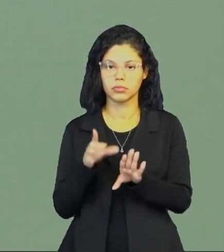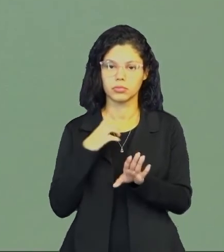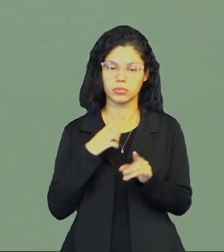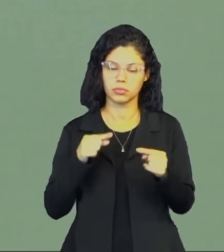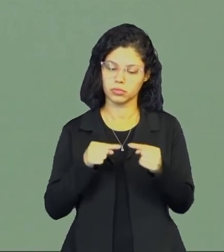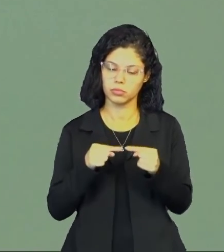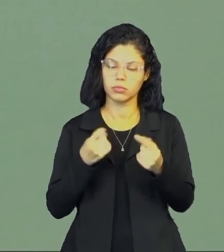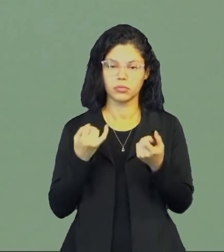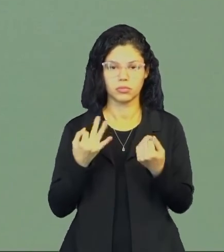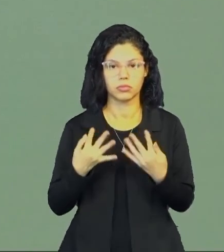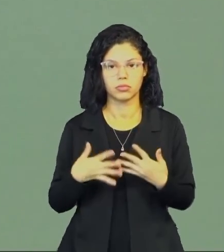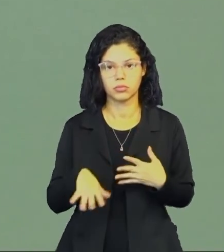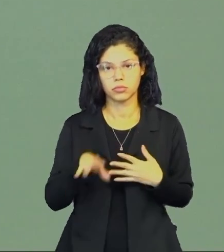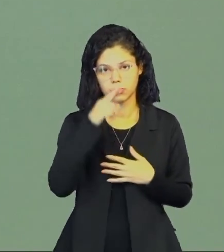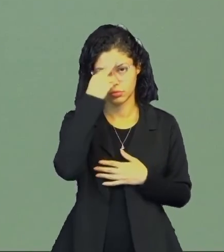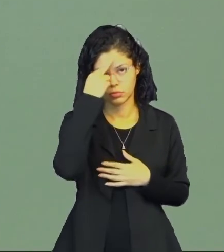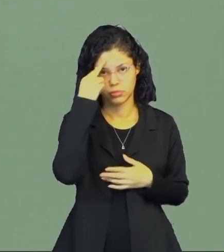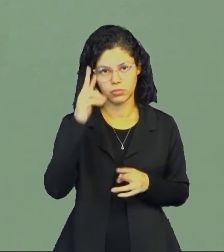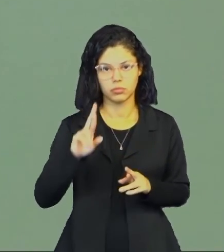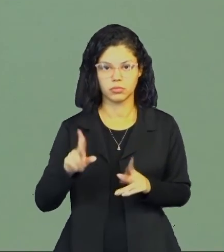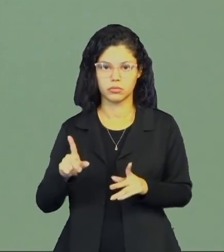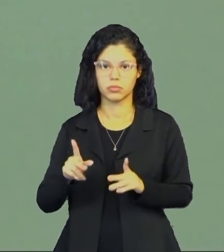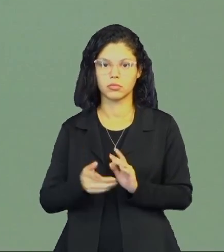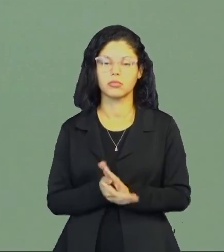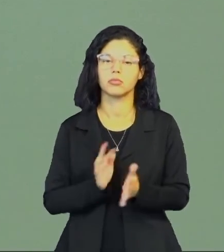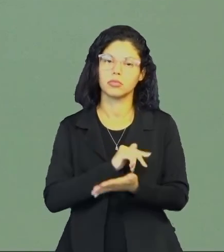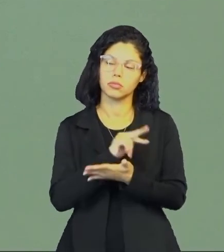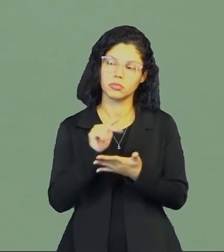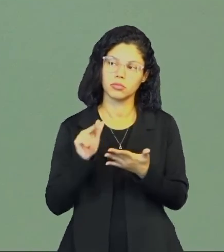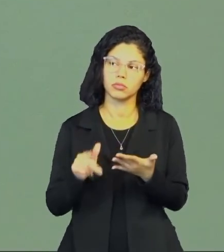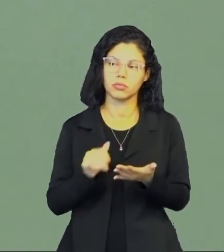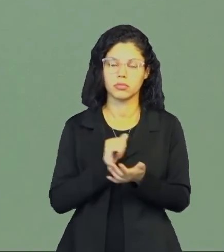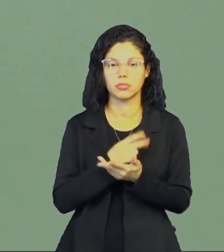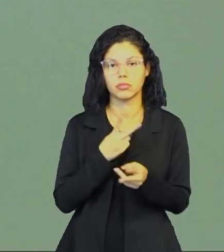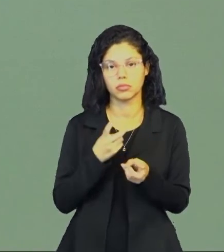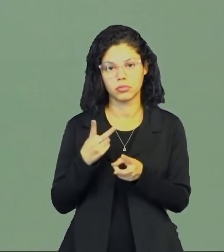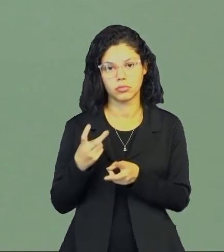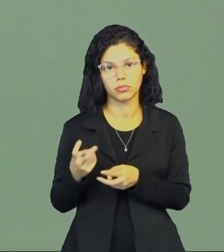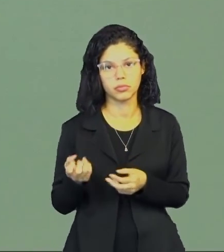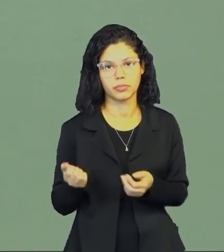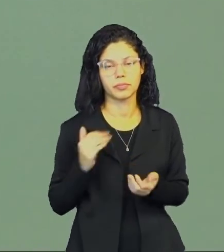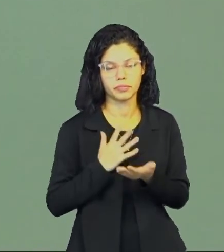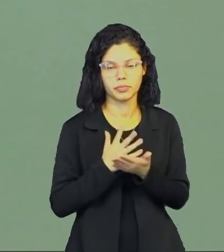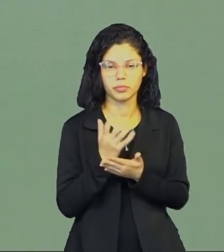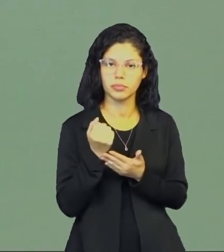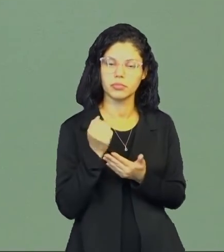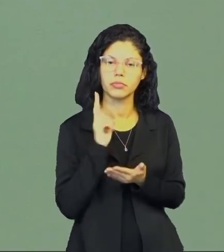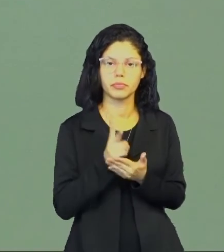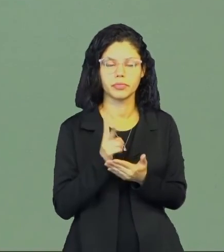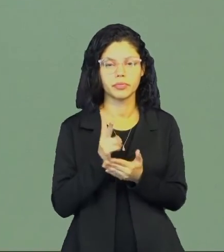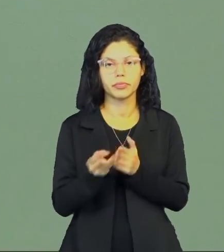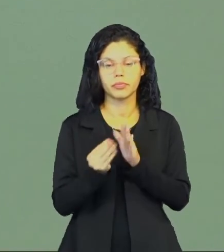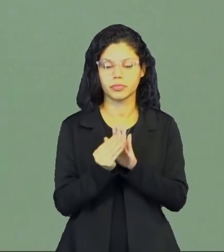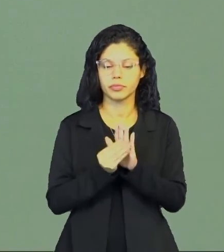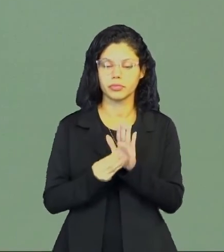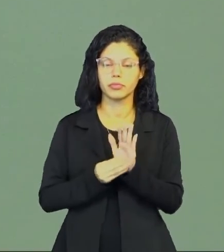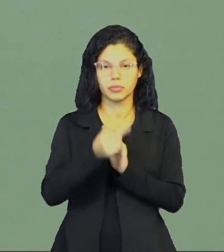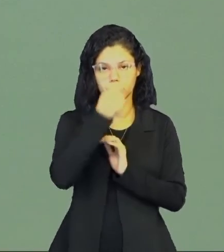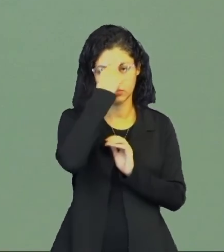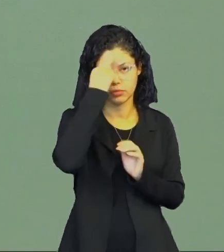história diferente. Então, há várias formas de você observar, de você abordar o mesmo fato